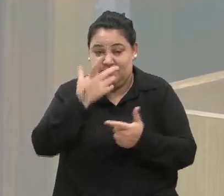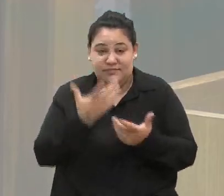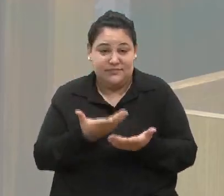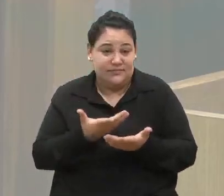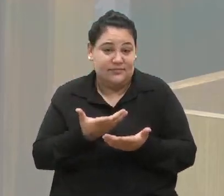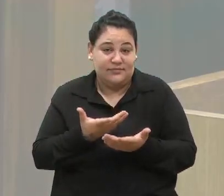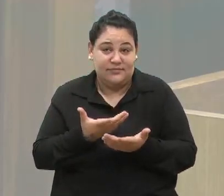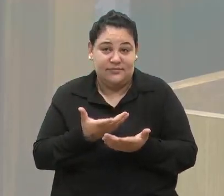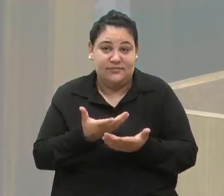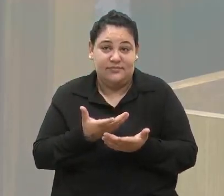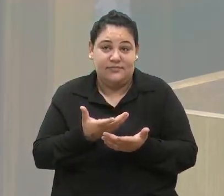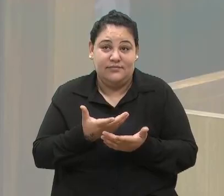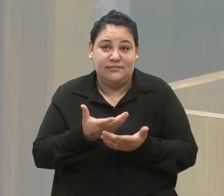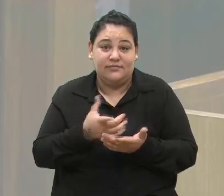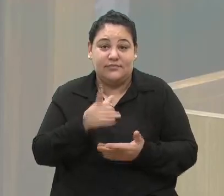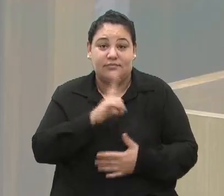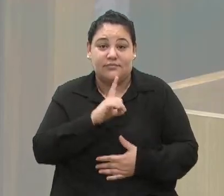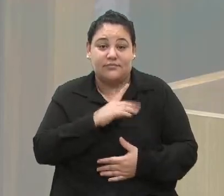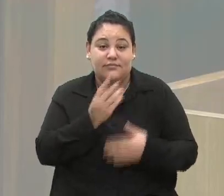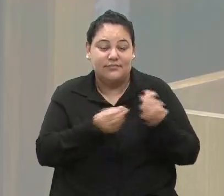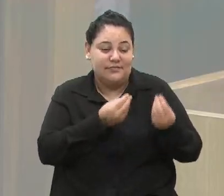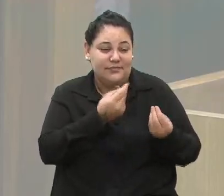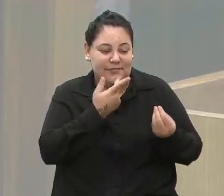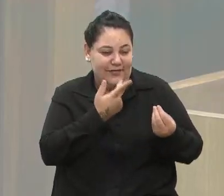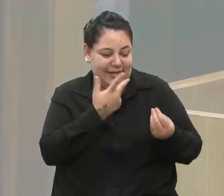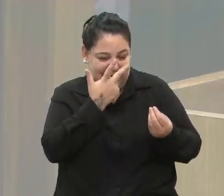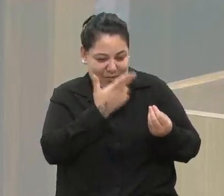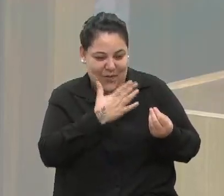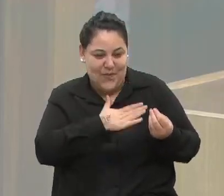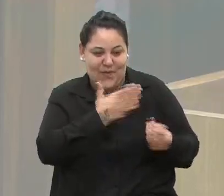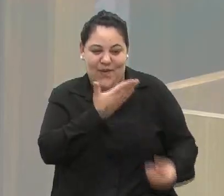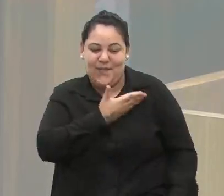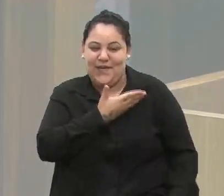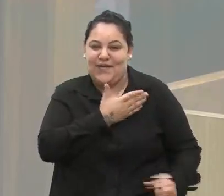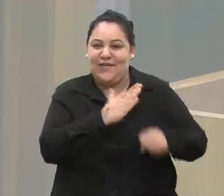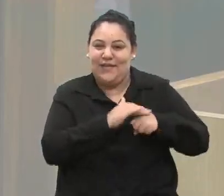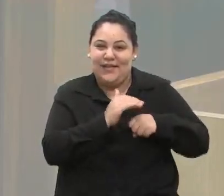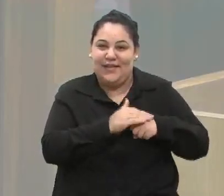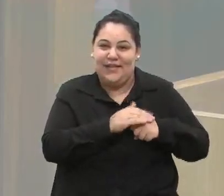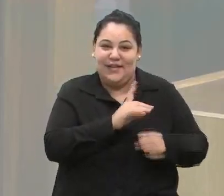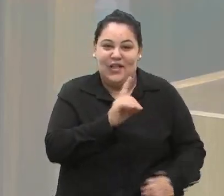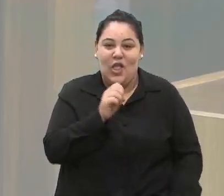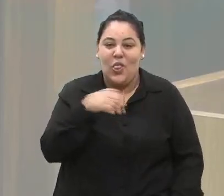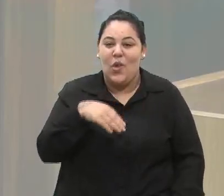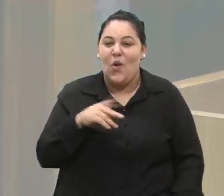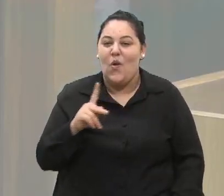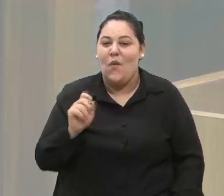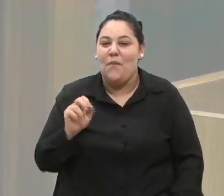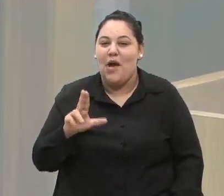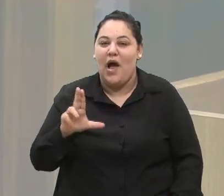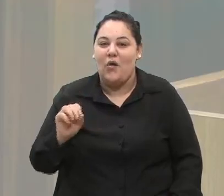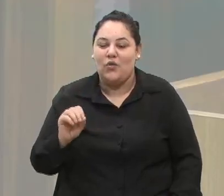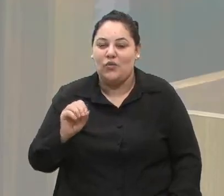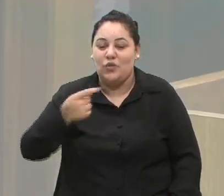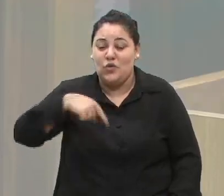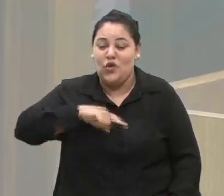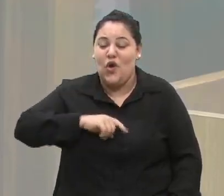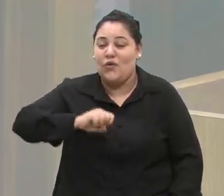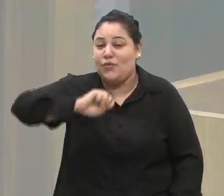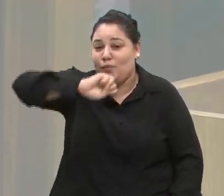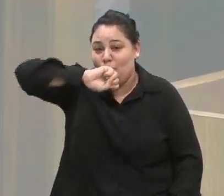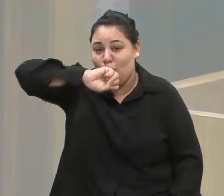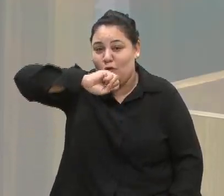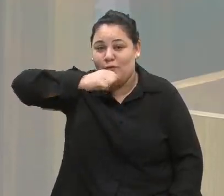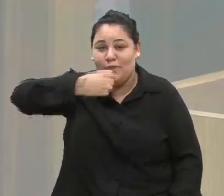Demos, como diria o meu amigo saudoso, Dom Paulo Moreto, nosso bispo aqui, né?